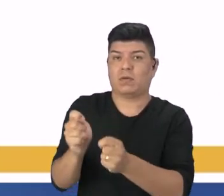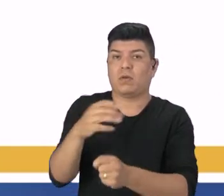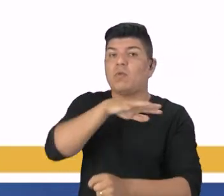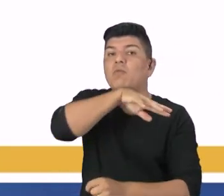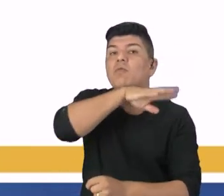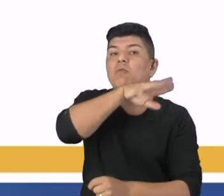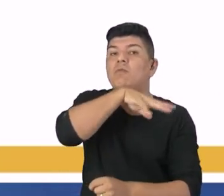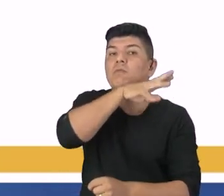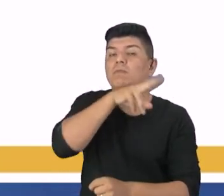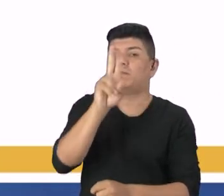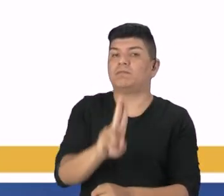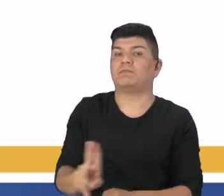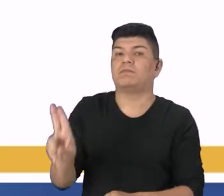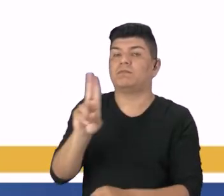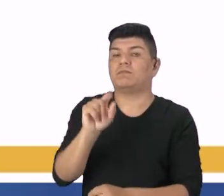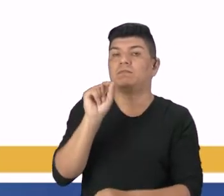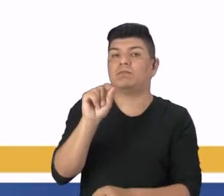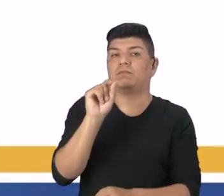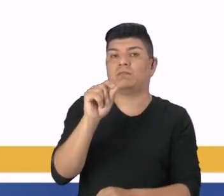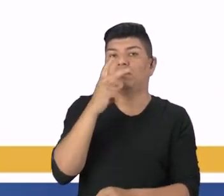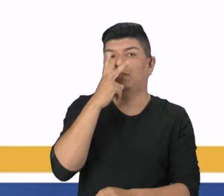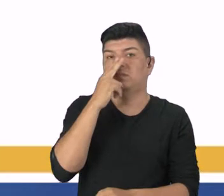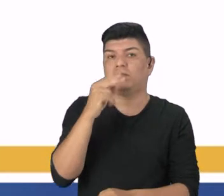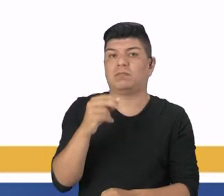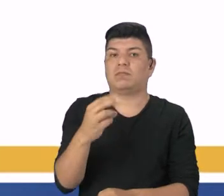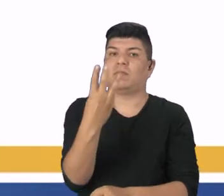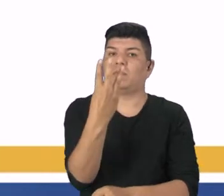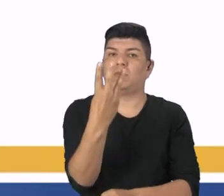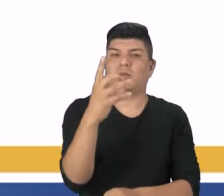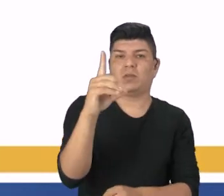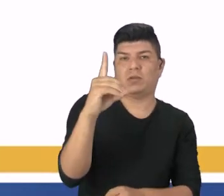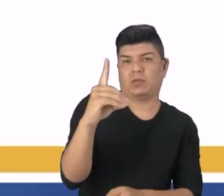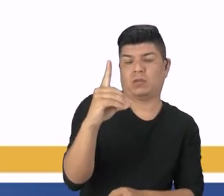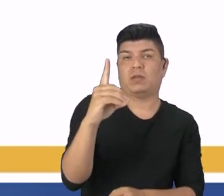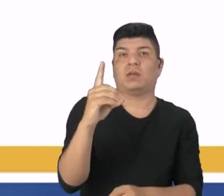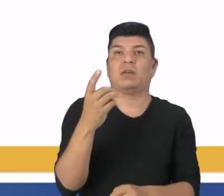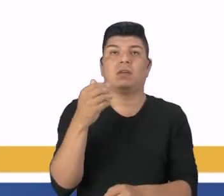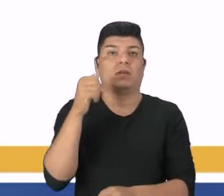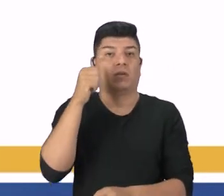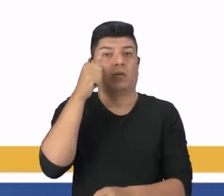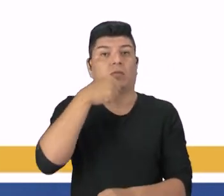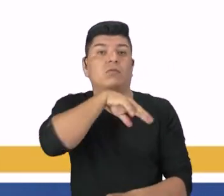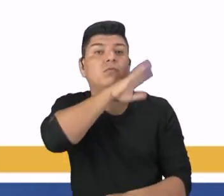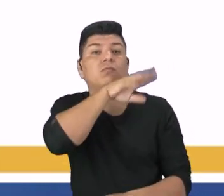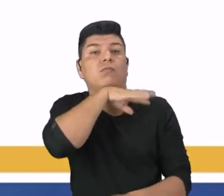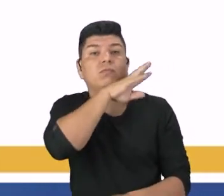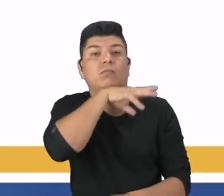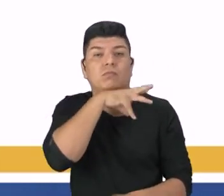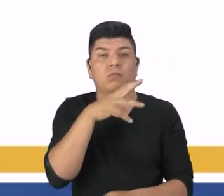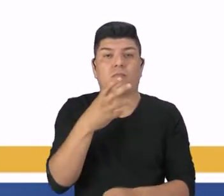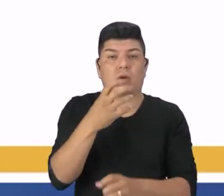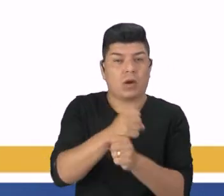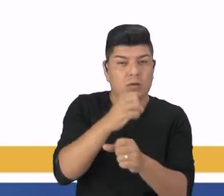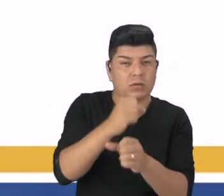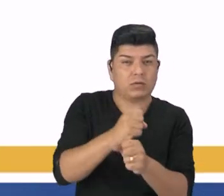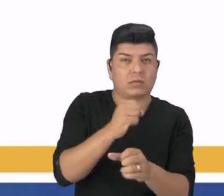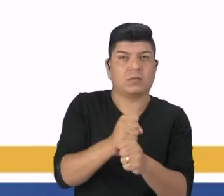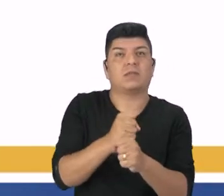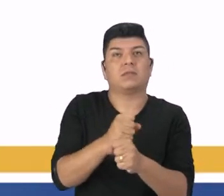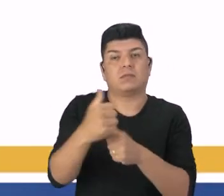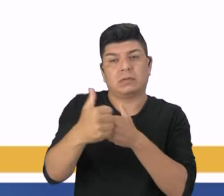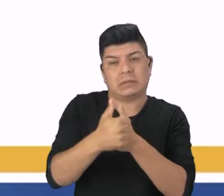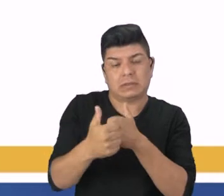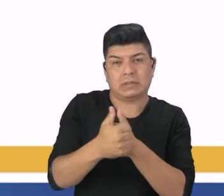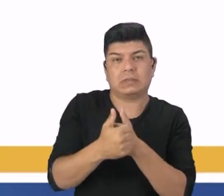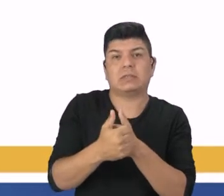animal e aí fazem então uma espécie de 3D no animal e já fazem um cálculo aproximado com muita